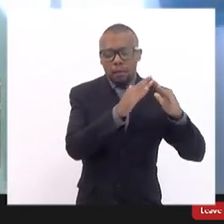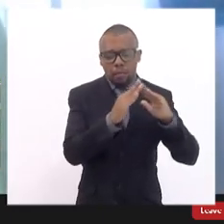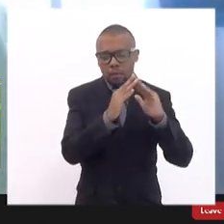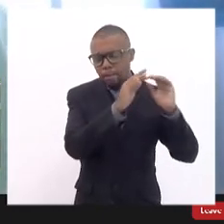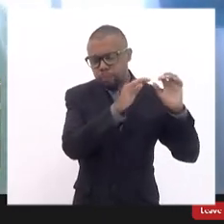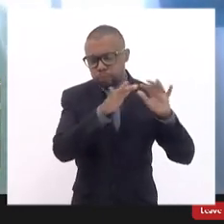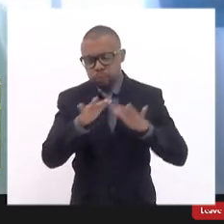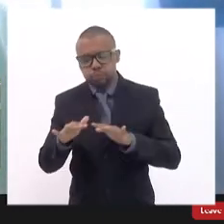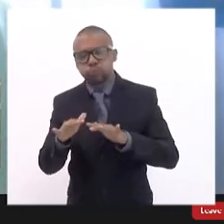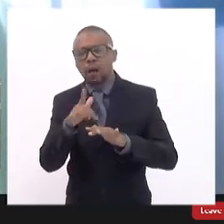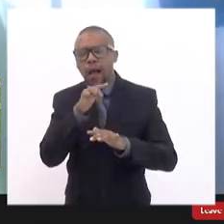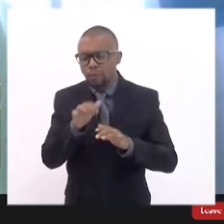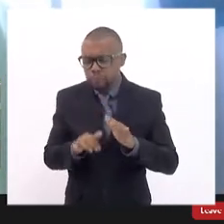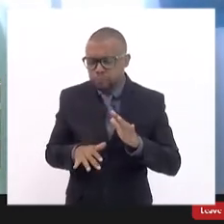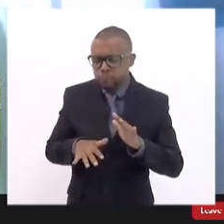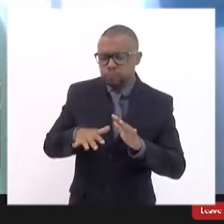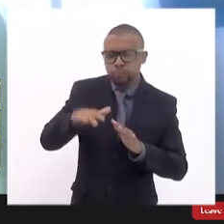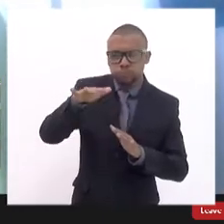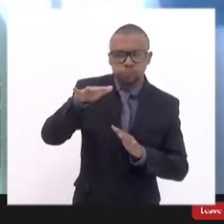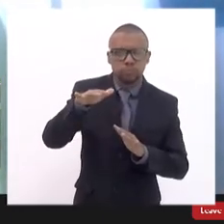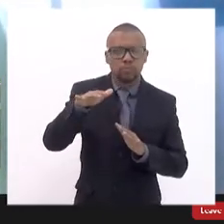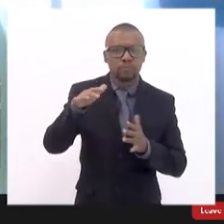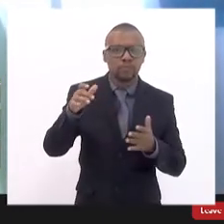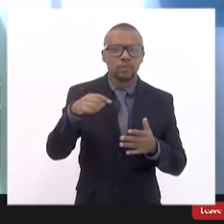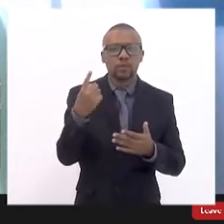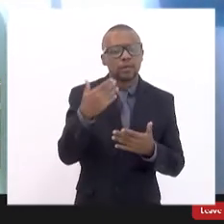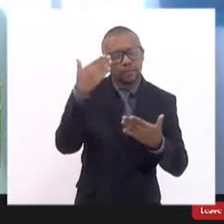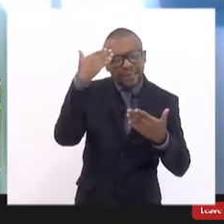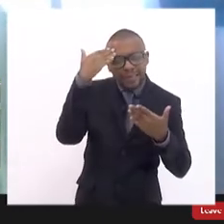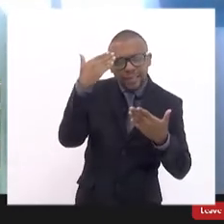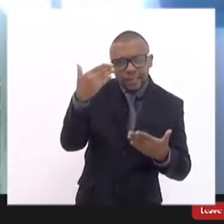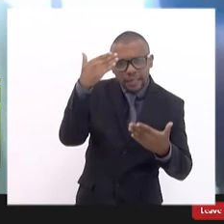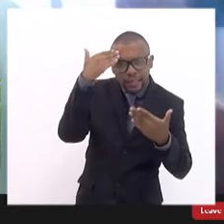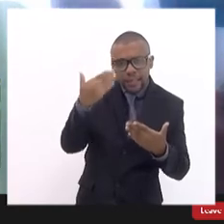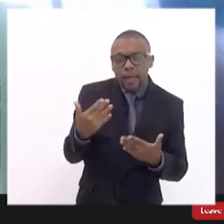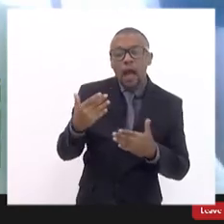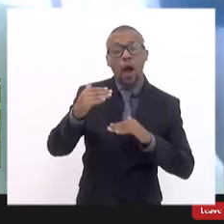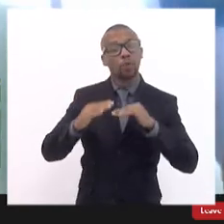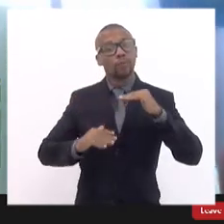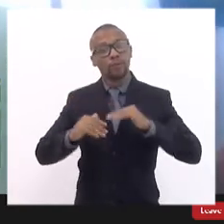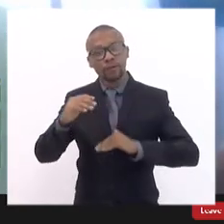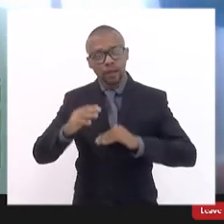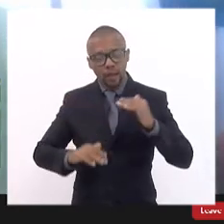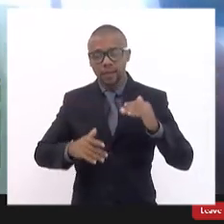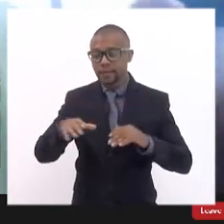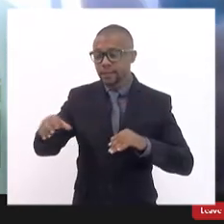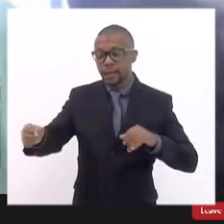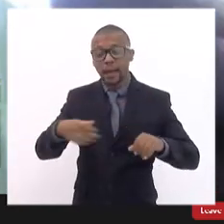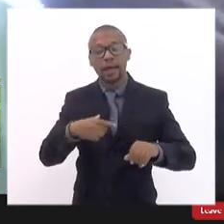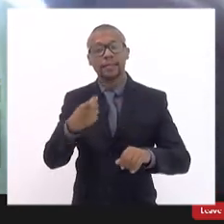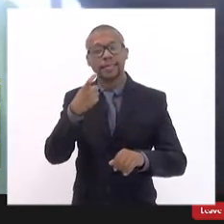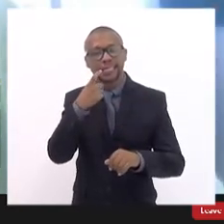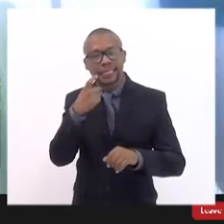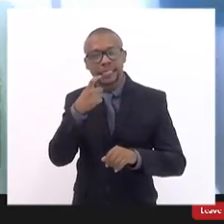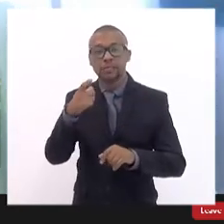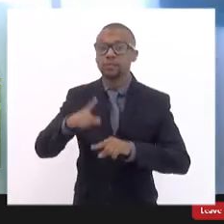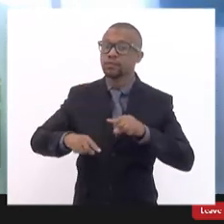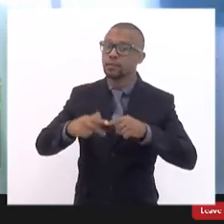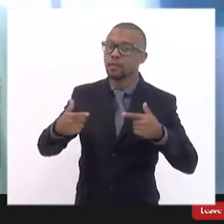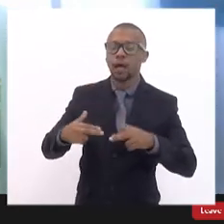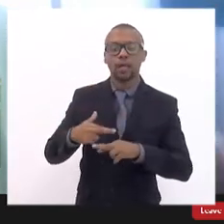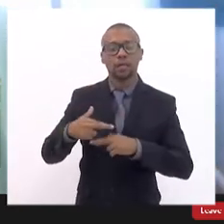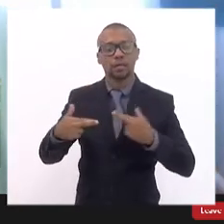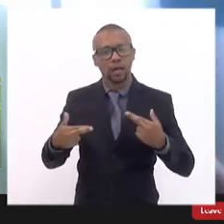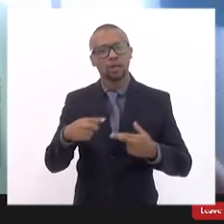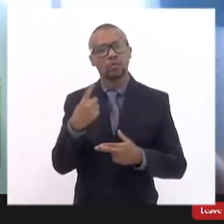o trabalho incansável das catadoras e catadores de materiais reciclados. Não desanimemos, ousemos cada